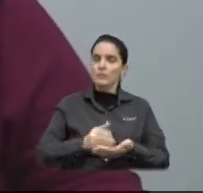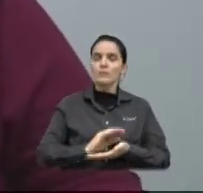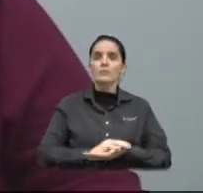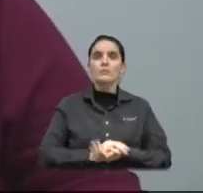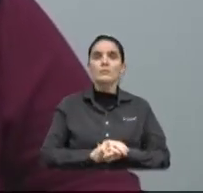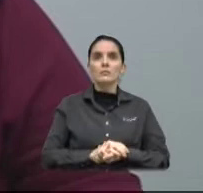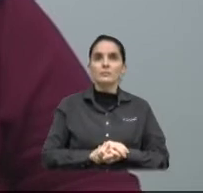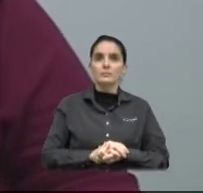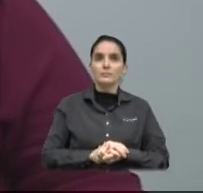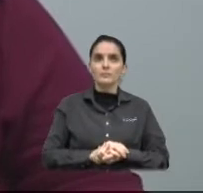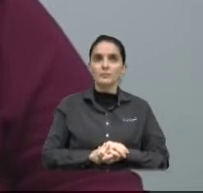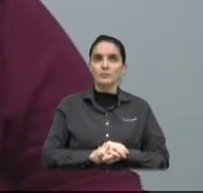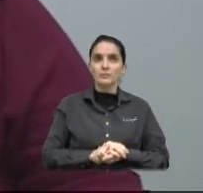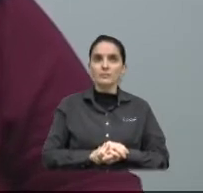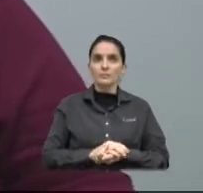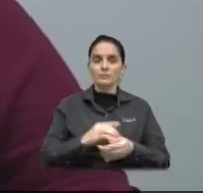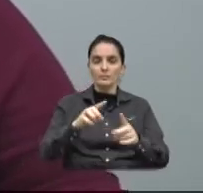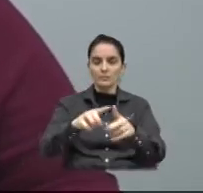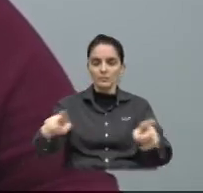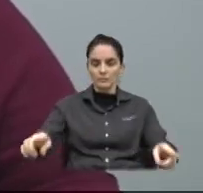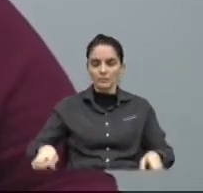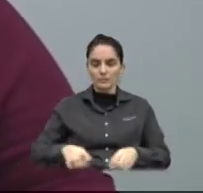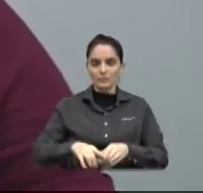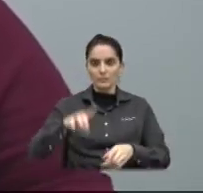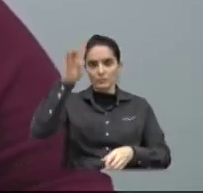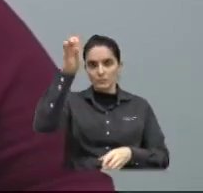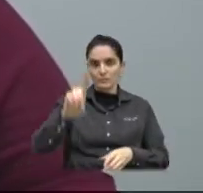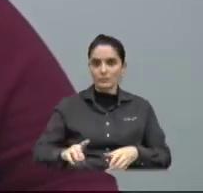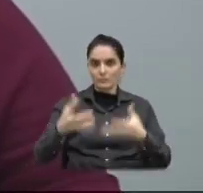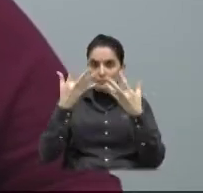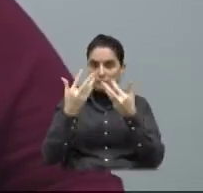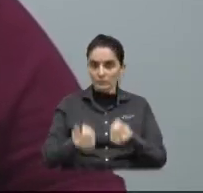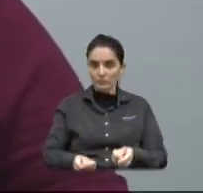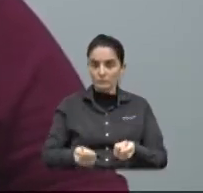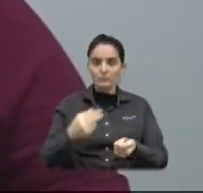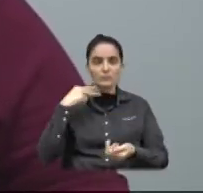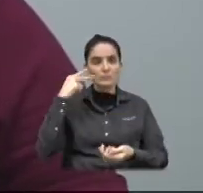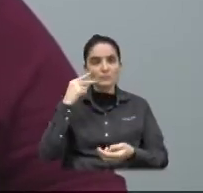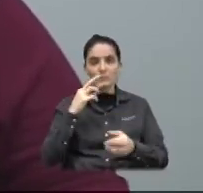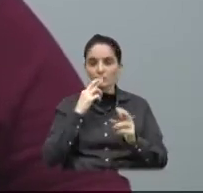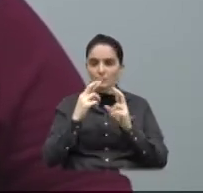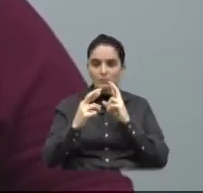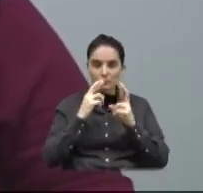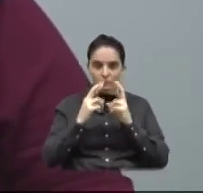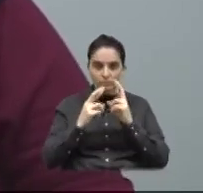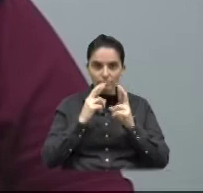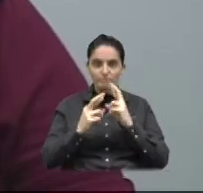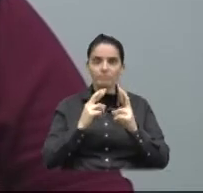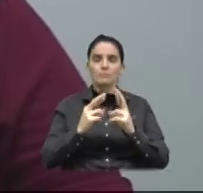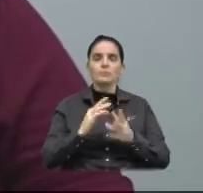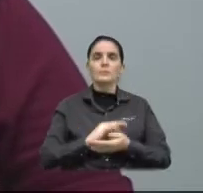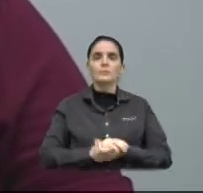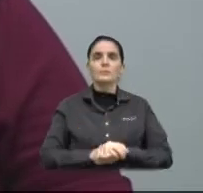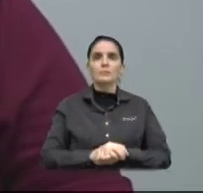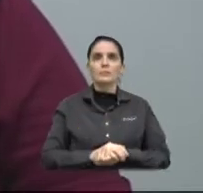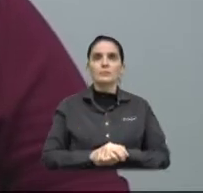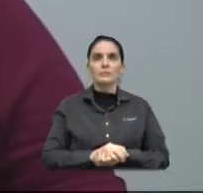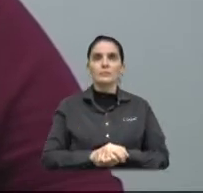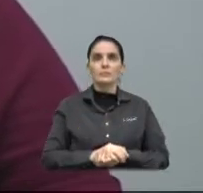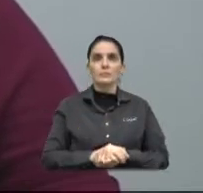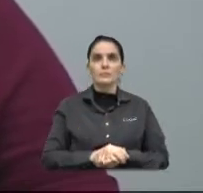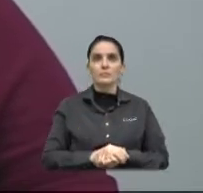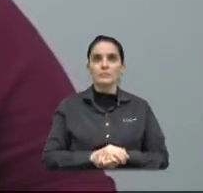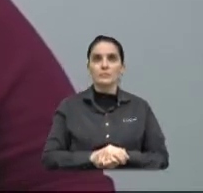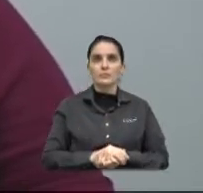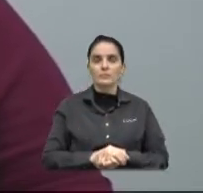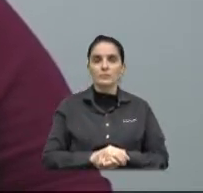só ouviu os reclamos de todos os vereadores na vontade de trabalhar ea mesa compete isso